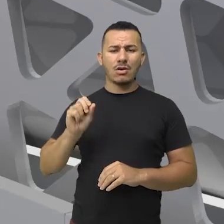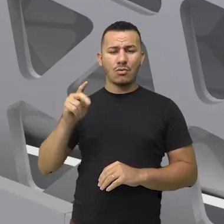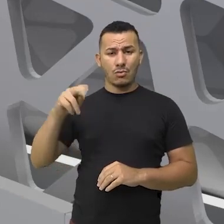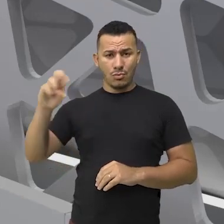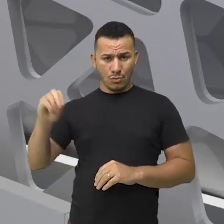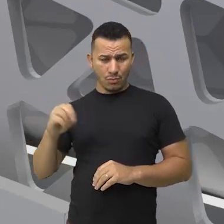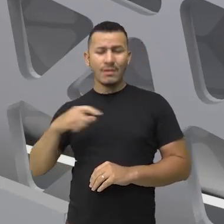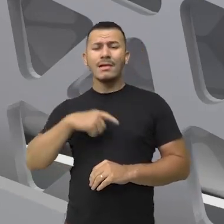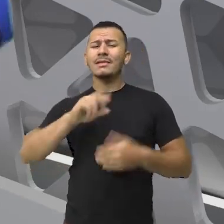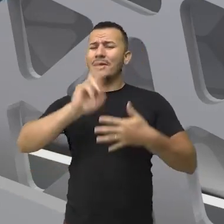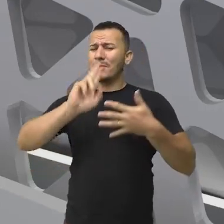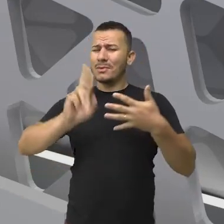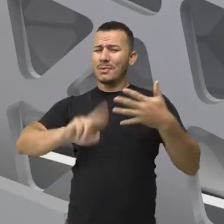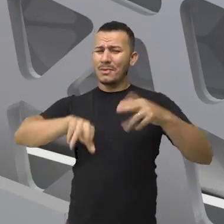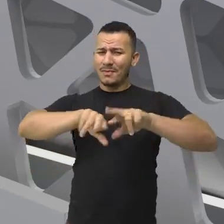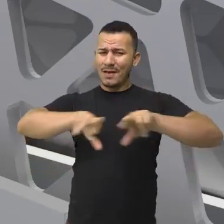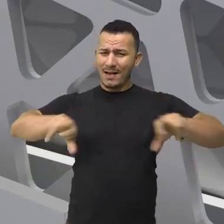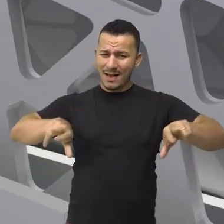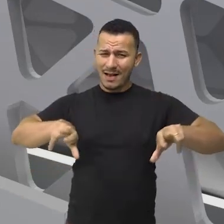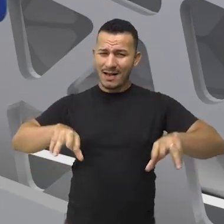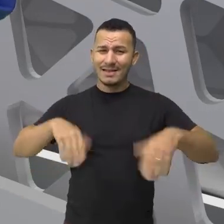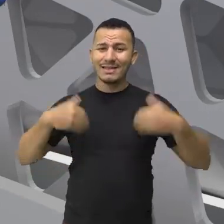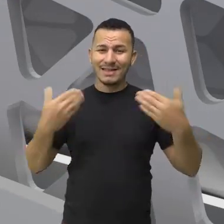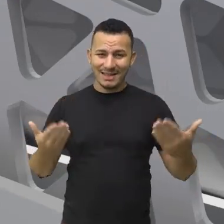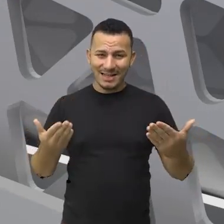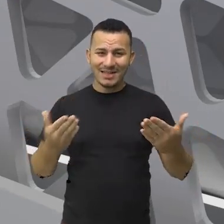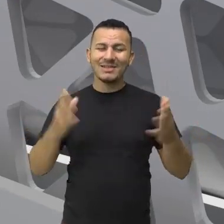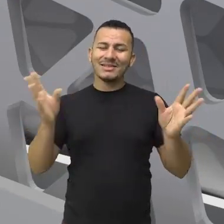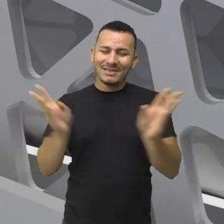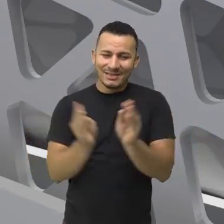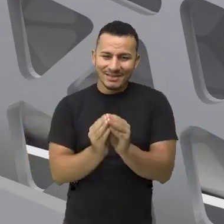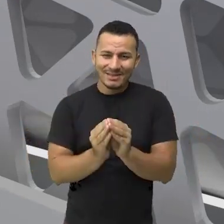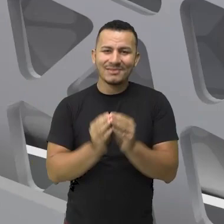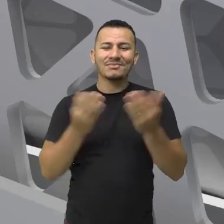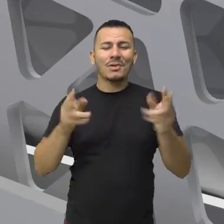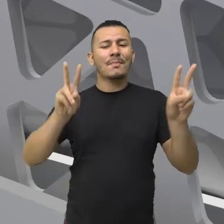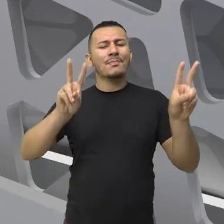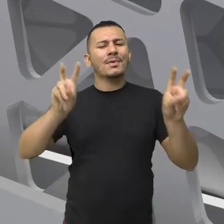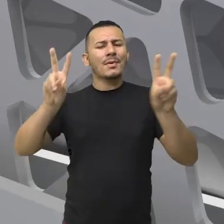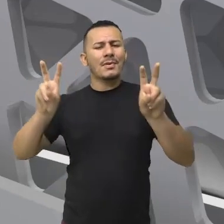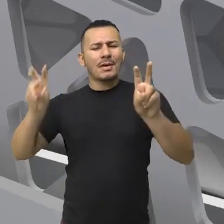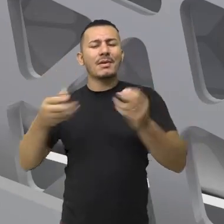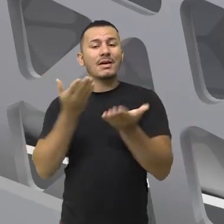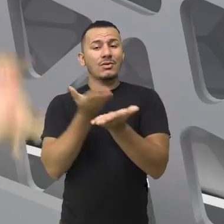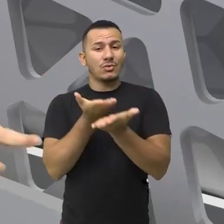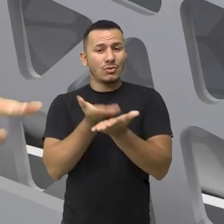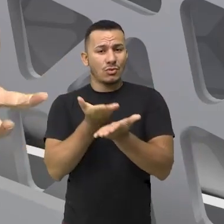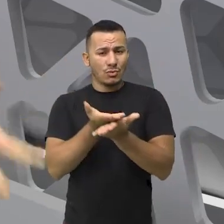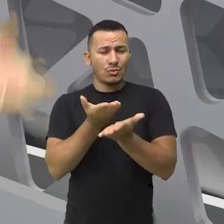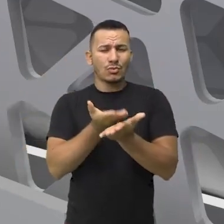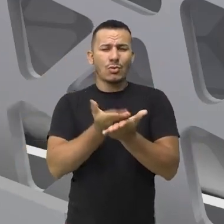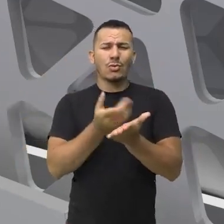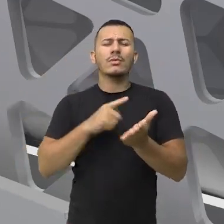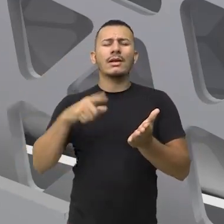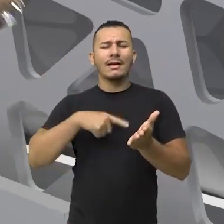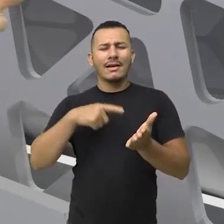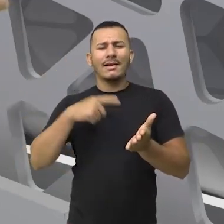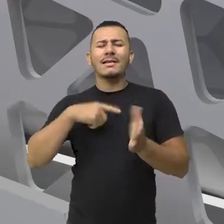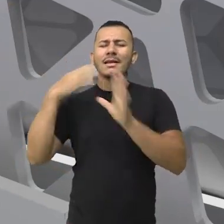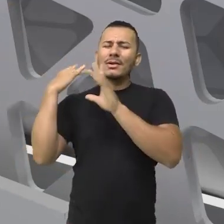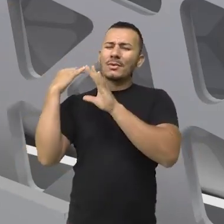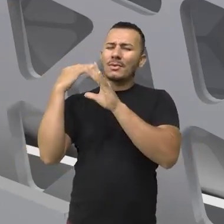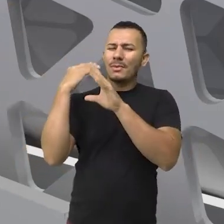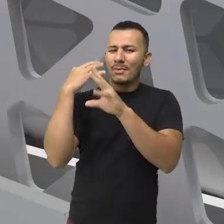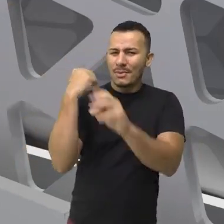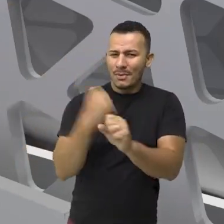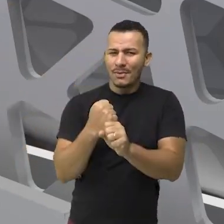Beleza, meu povo? Isso foi o que nós exatamente fizemos uma varredura, né, na